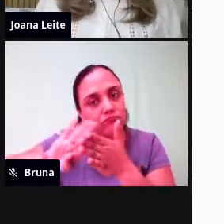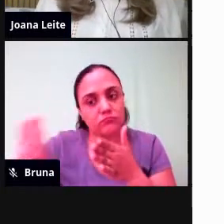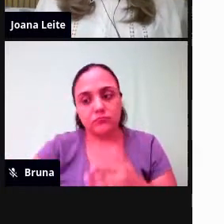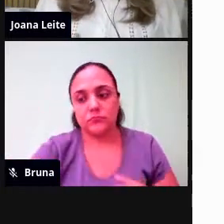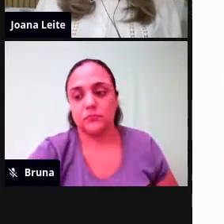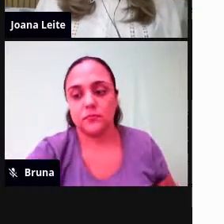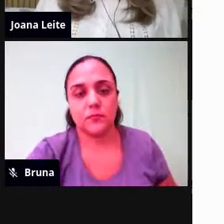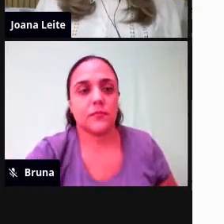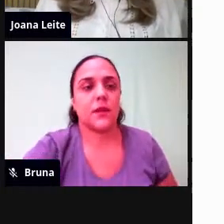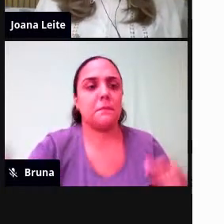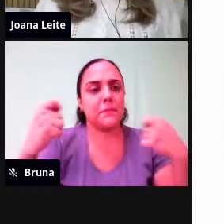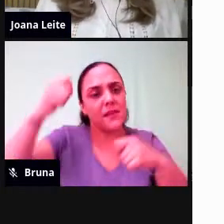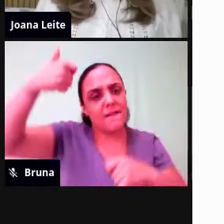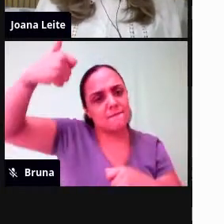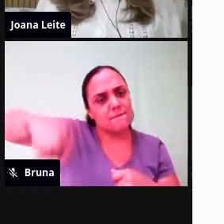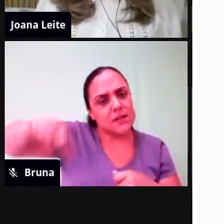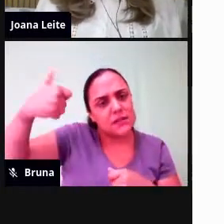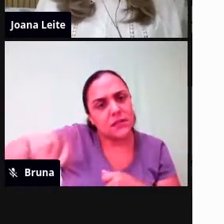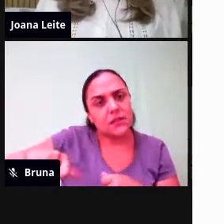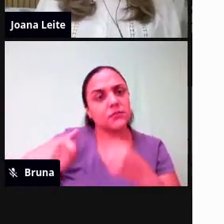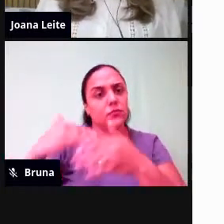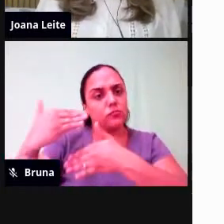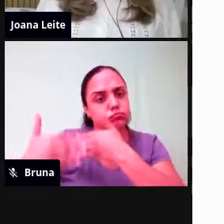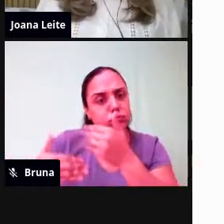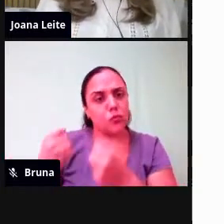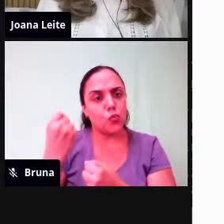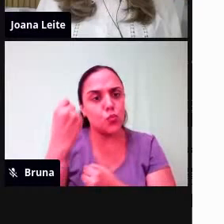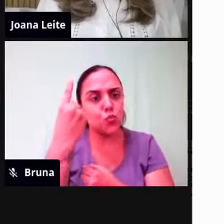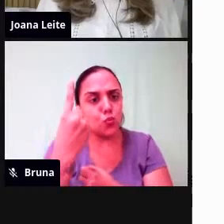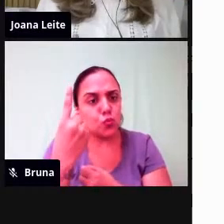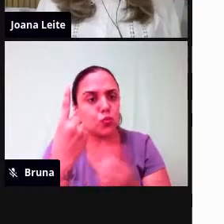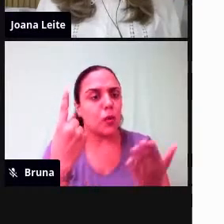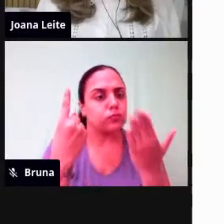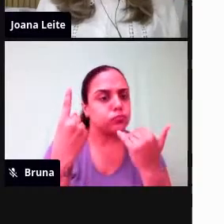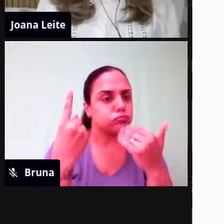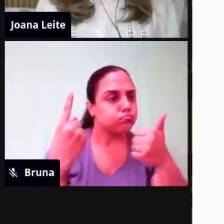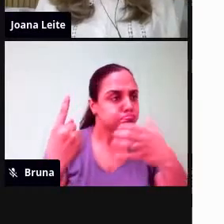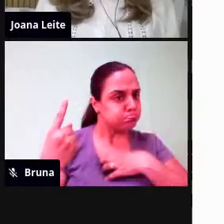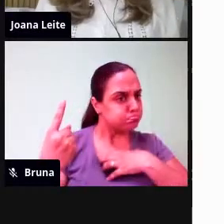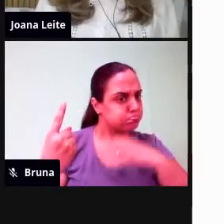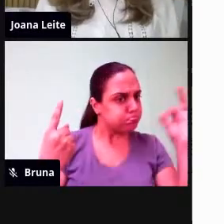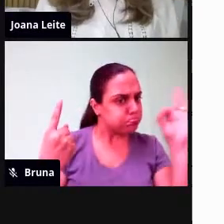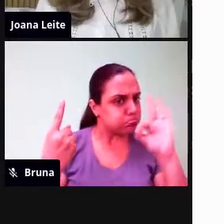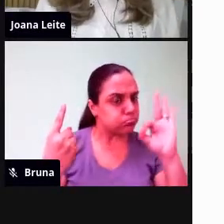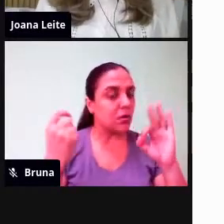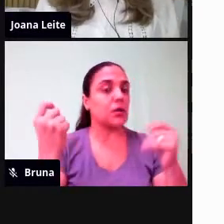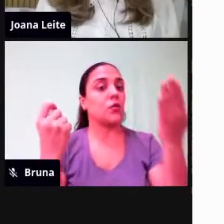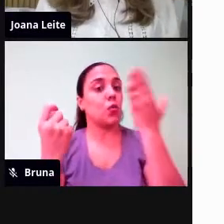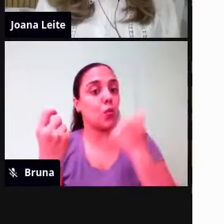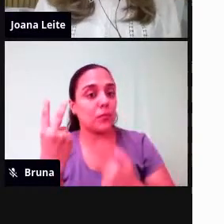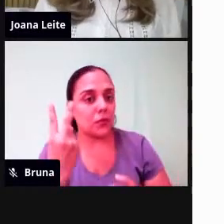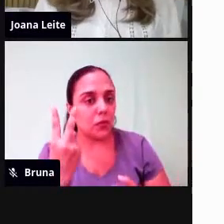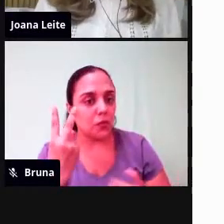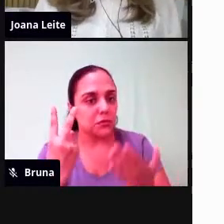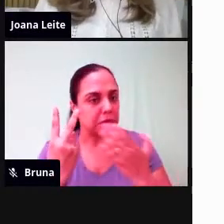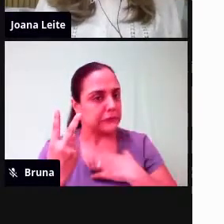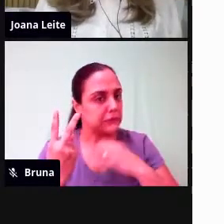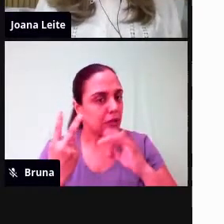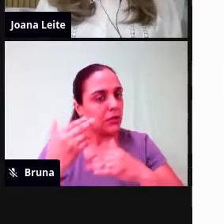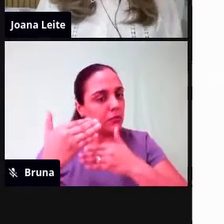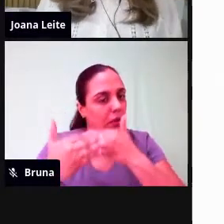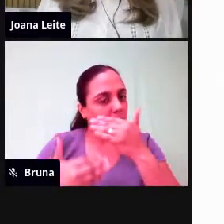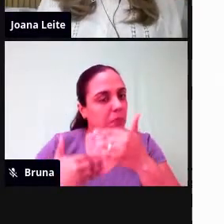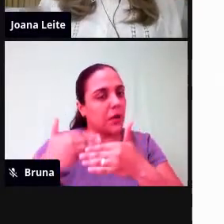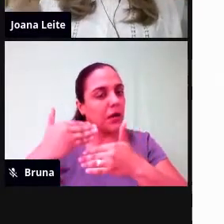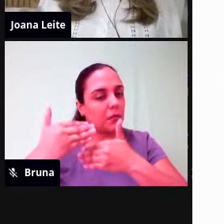vai avaliando, a gente vai reintroduzindo um a um, né? No caso de alimentos ricos em fenóis, a gente pode introduzir alguns por vez. E aí, a